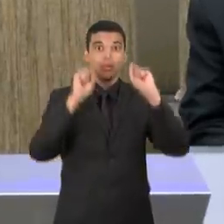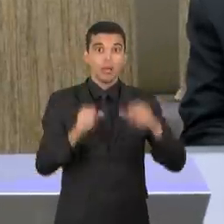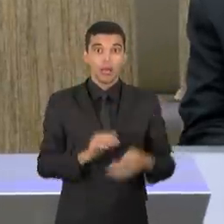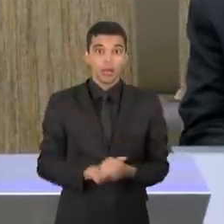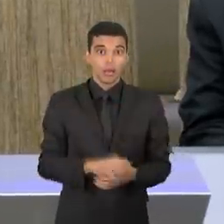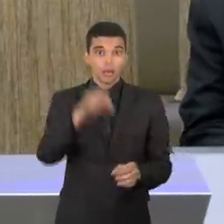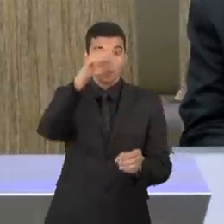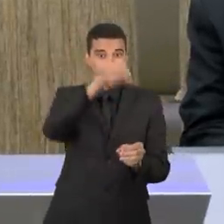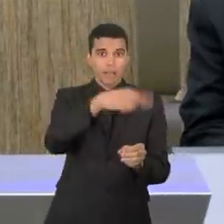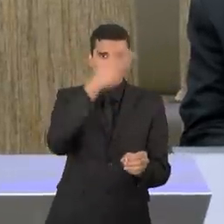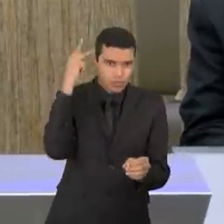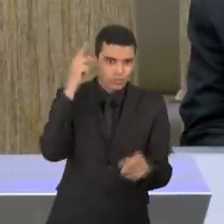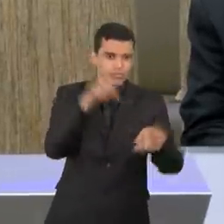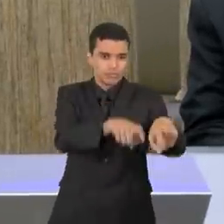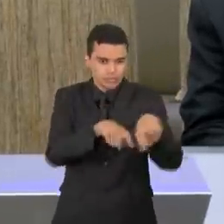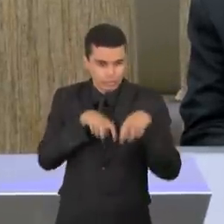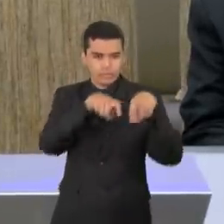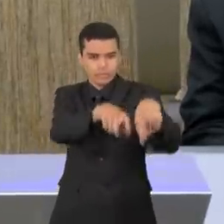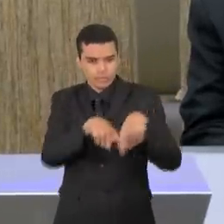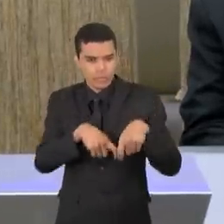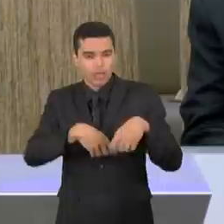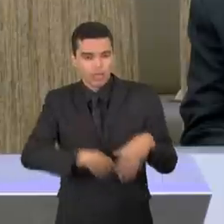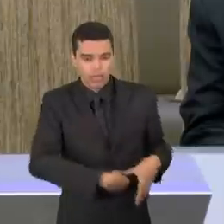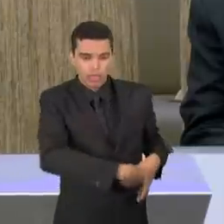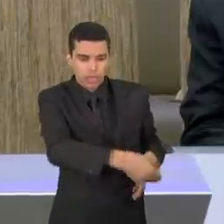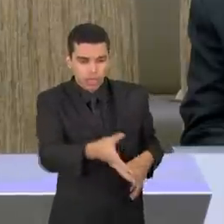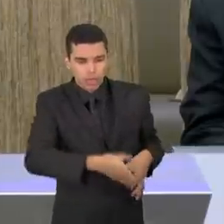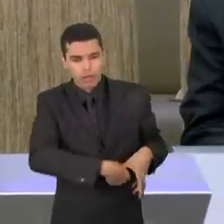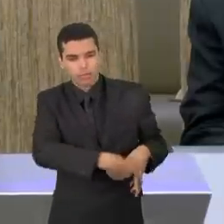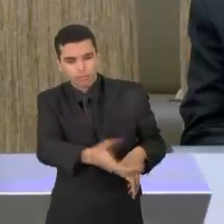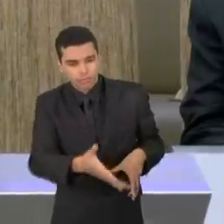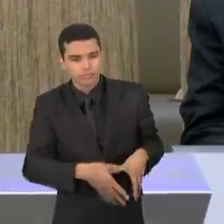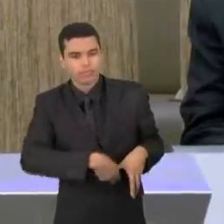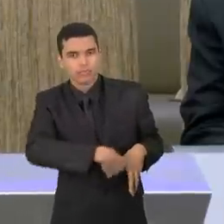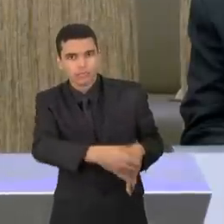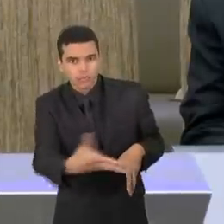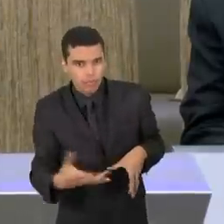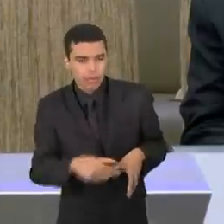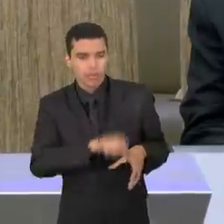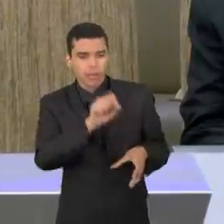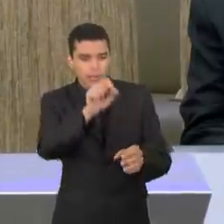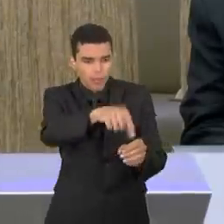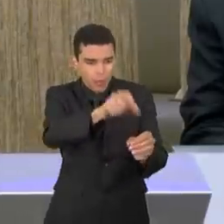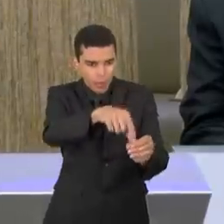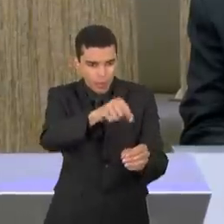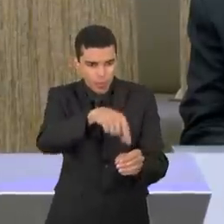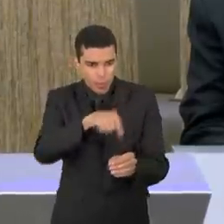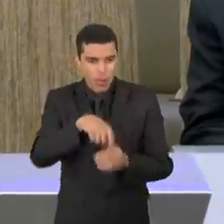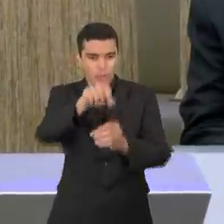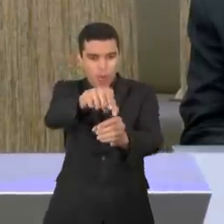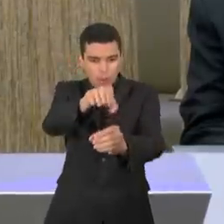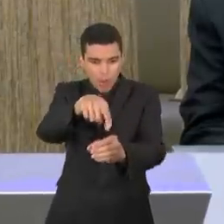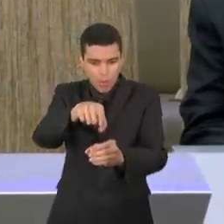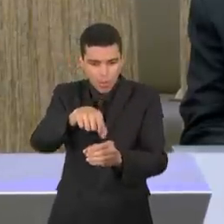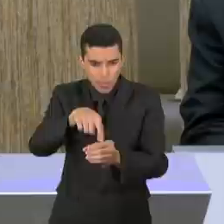se secou o trigo. Naquela ocasião que Deus usou o